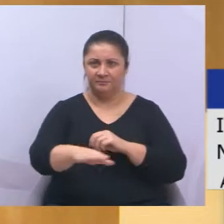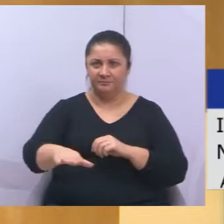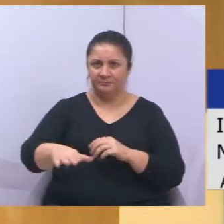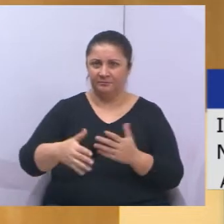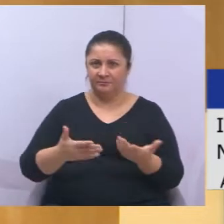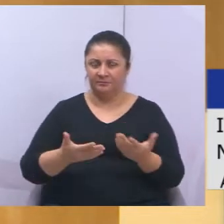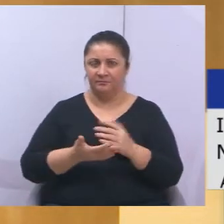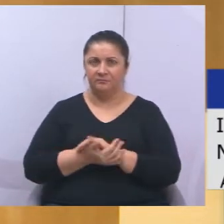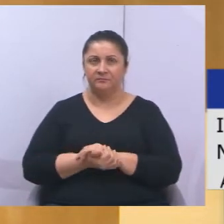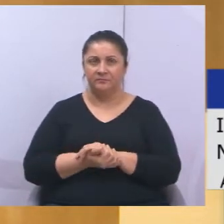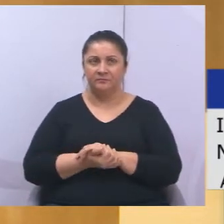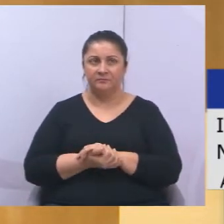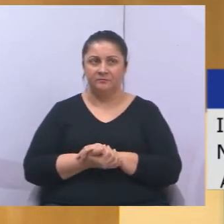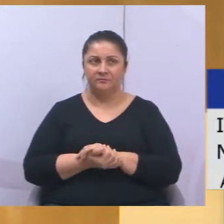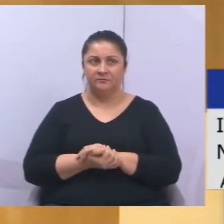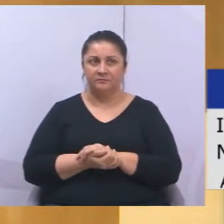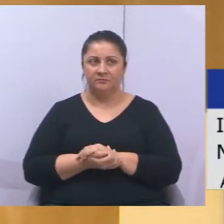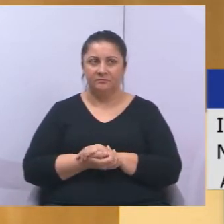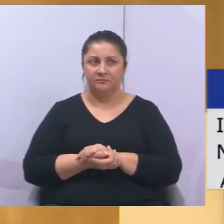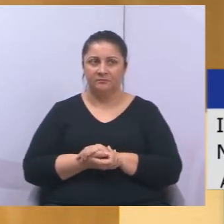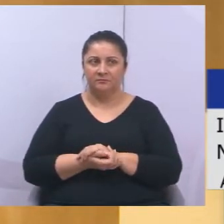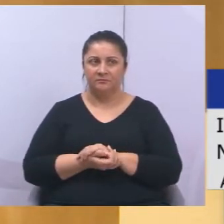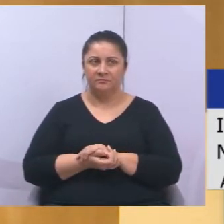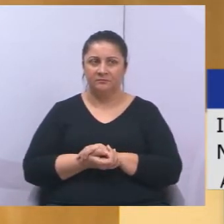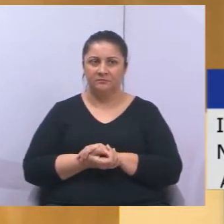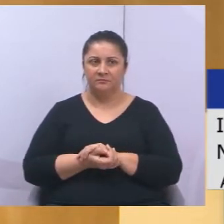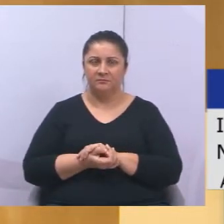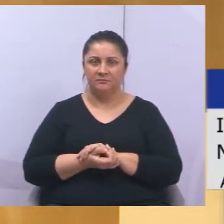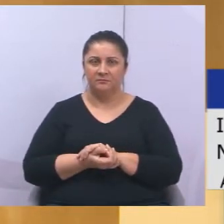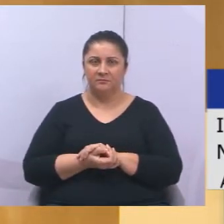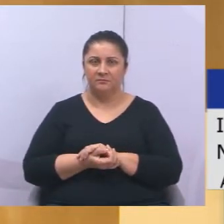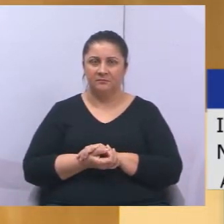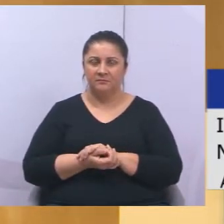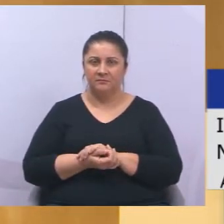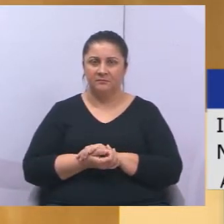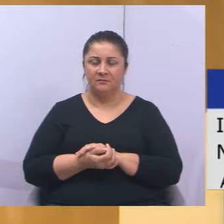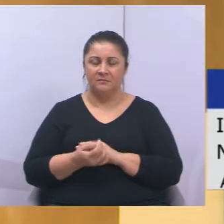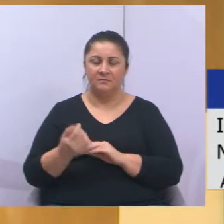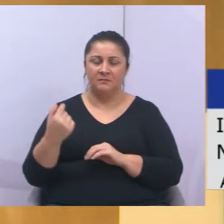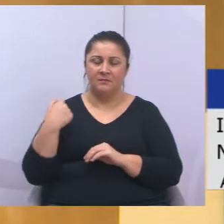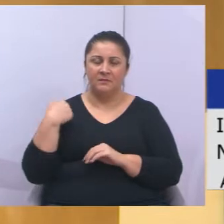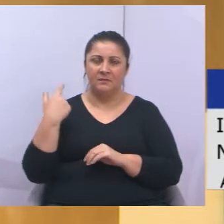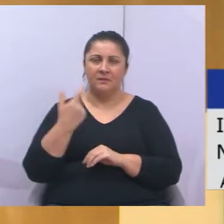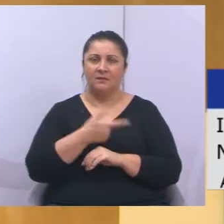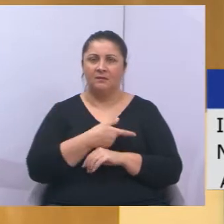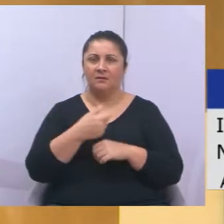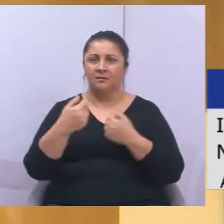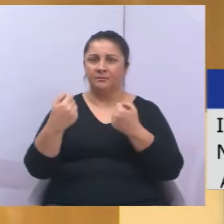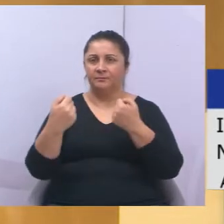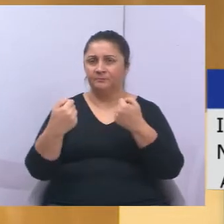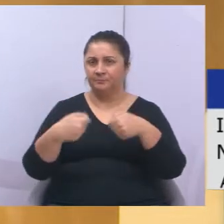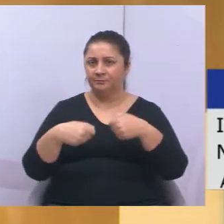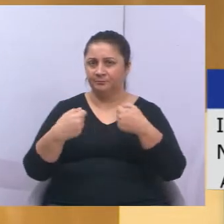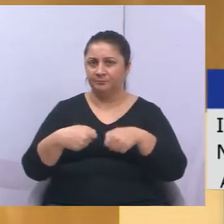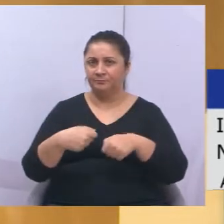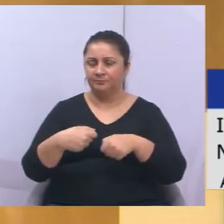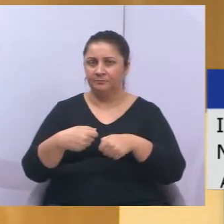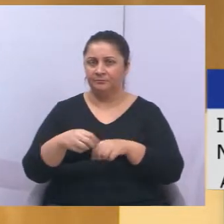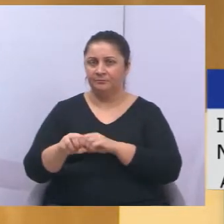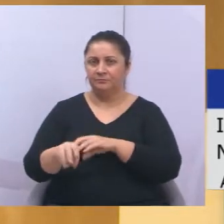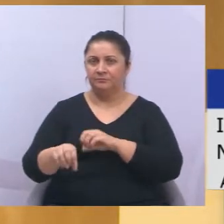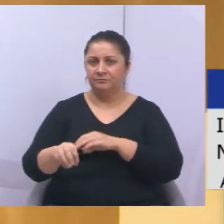filhos, nobres vereadores? Nós temos que levar os nossos filhos, as nossas